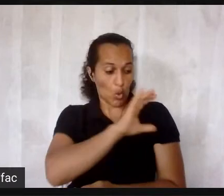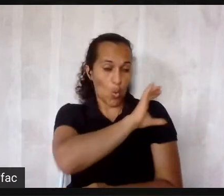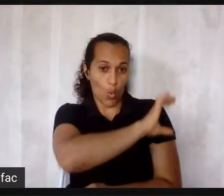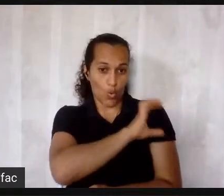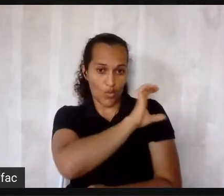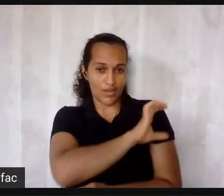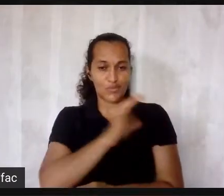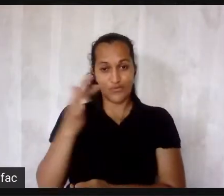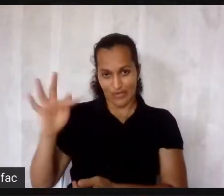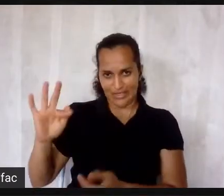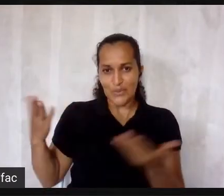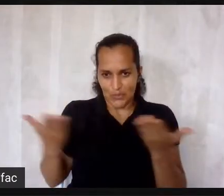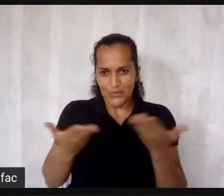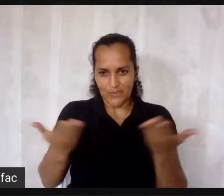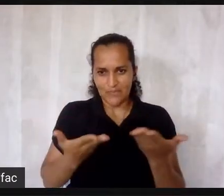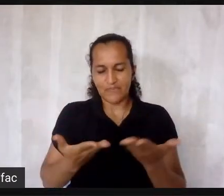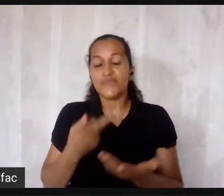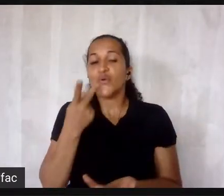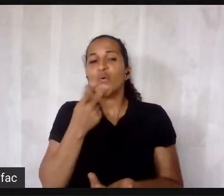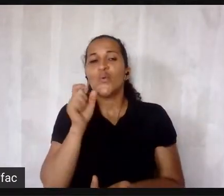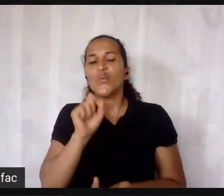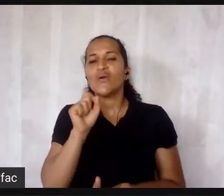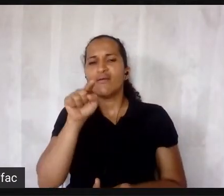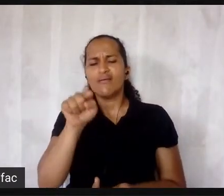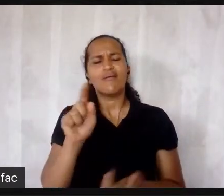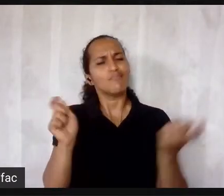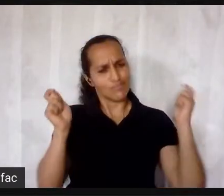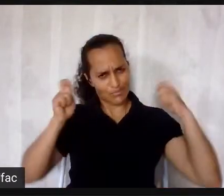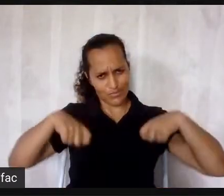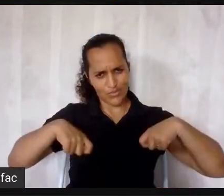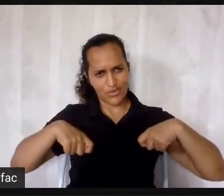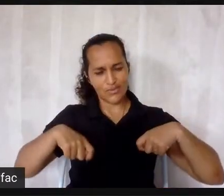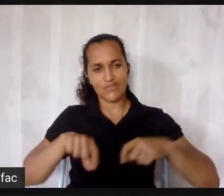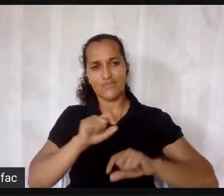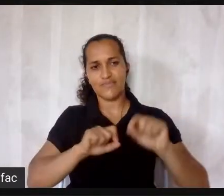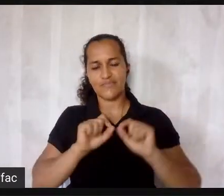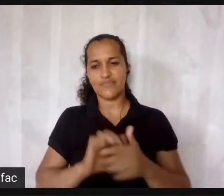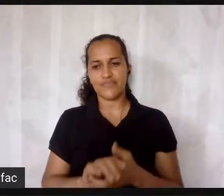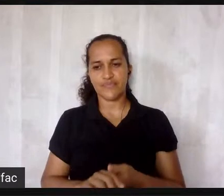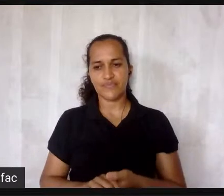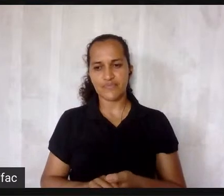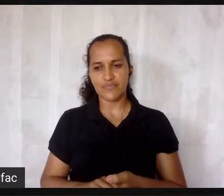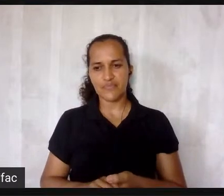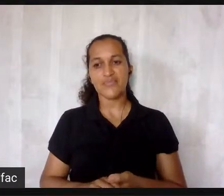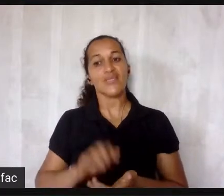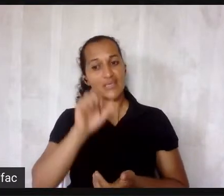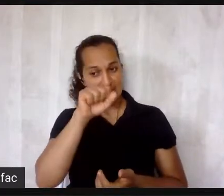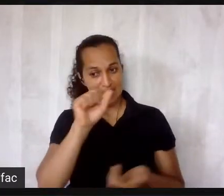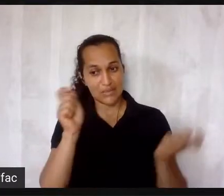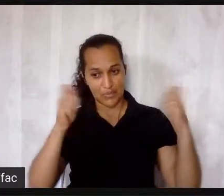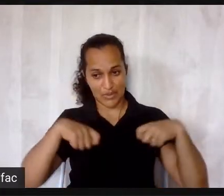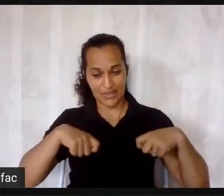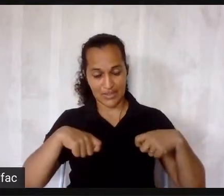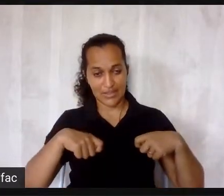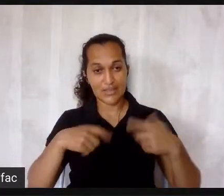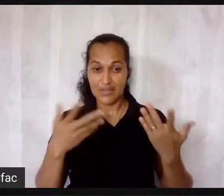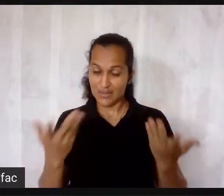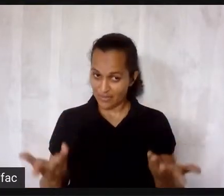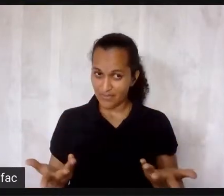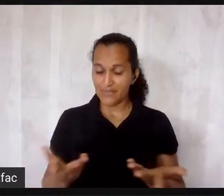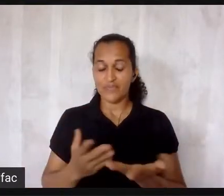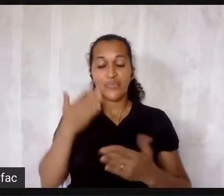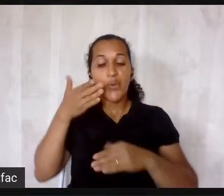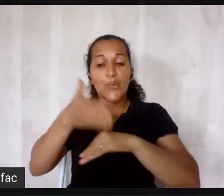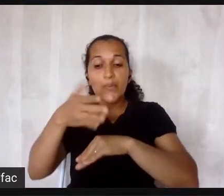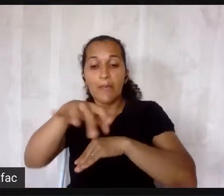do francês hoje. Dizendo que será que é possível, deixa eu ver aqui, Denis. É possível, sim, Denis, ter acesso às produções